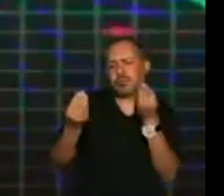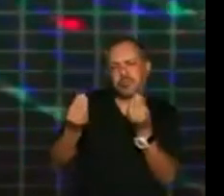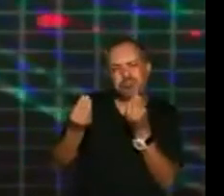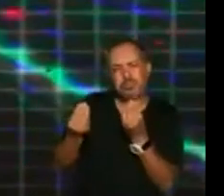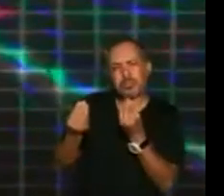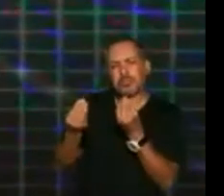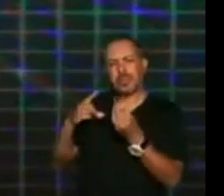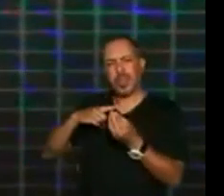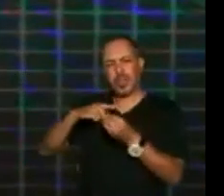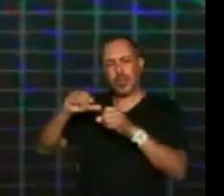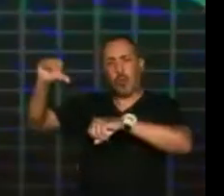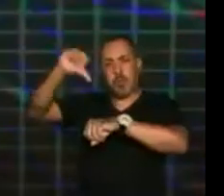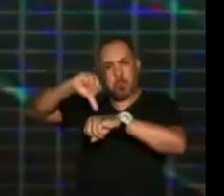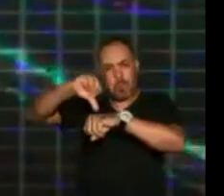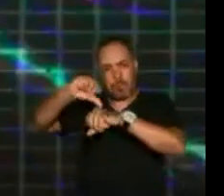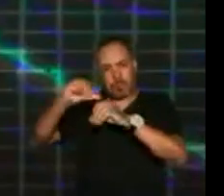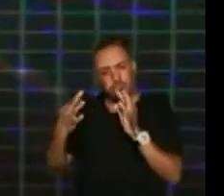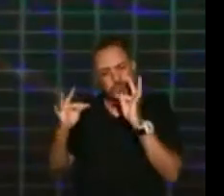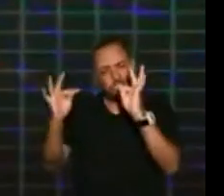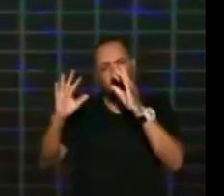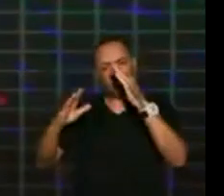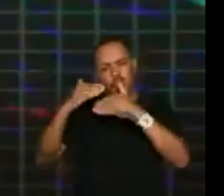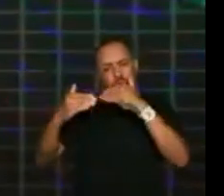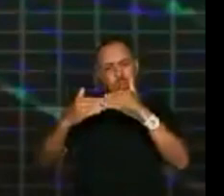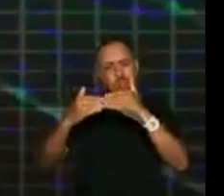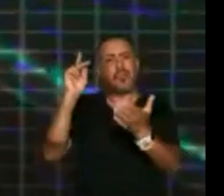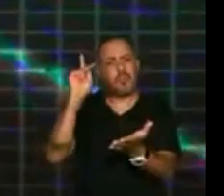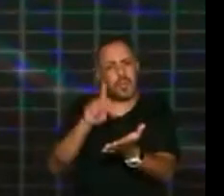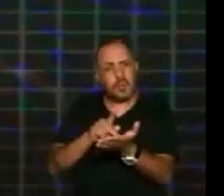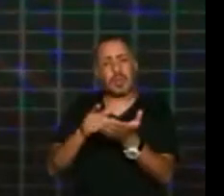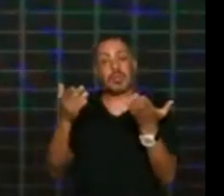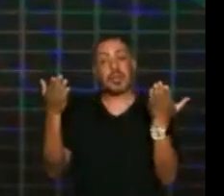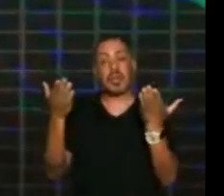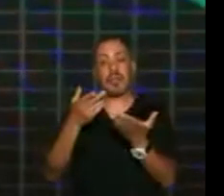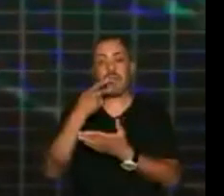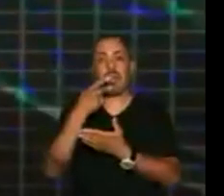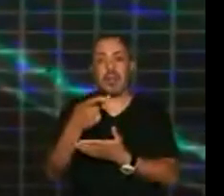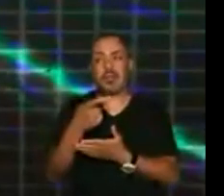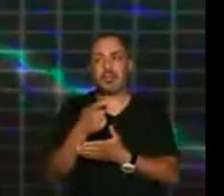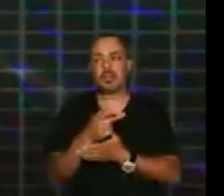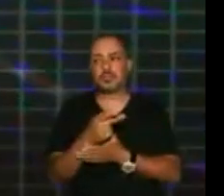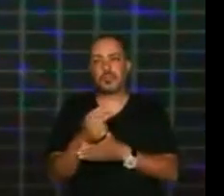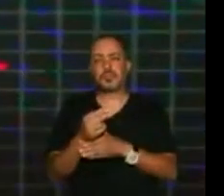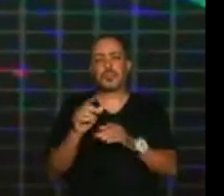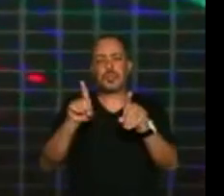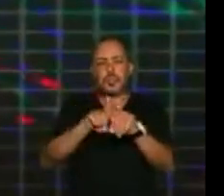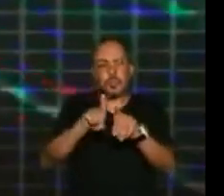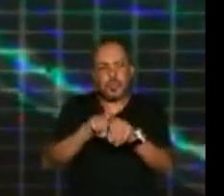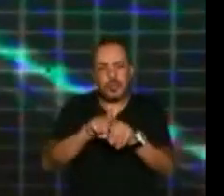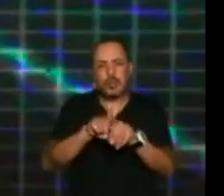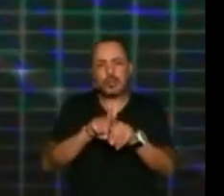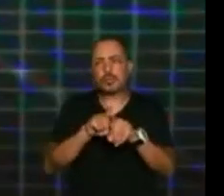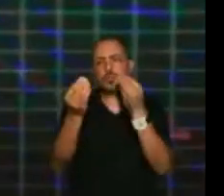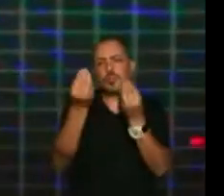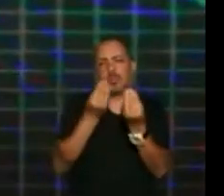que tem um polo tecnológico mais desenvolvido. E é exatamente sobre isso que a gente vai falar agora, conhecer um pouquinho melhor também